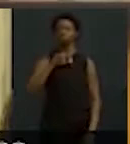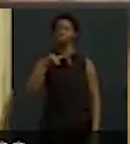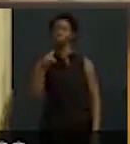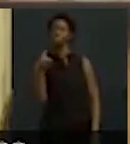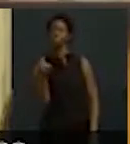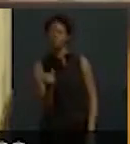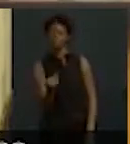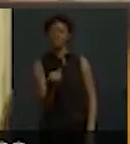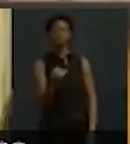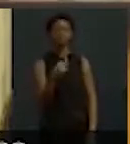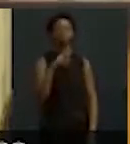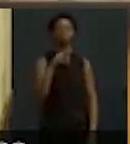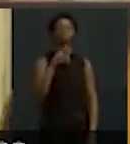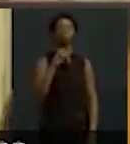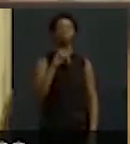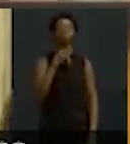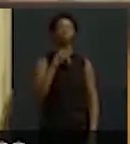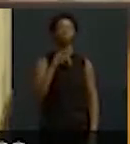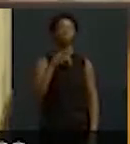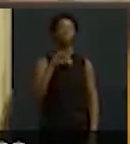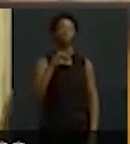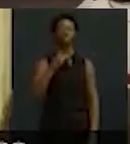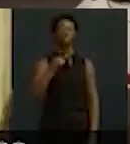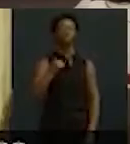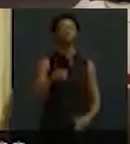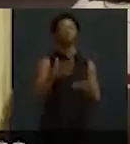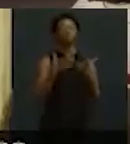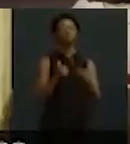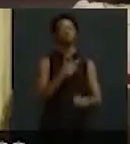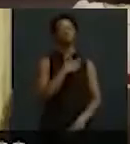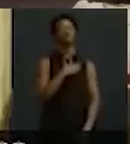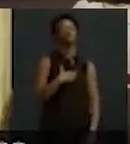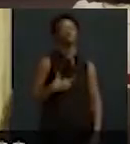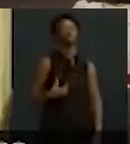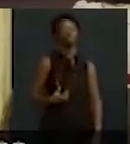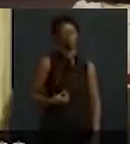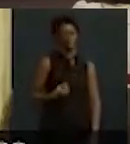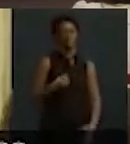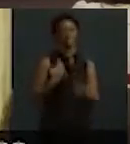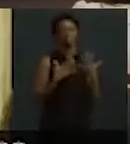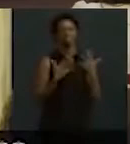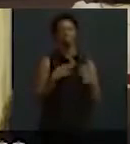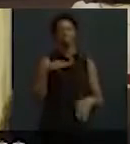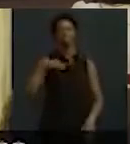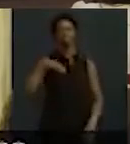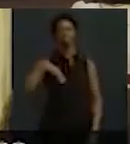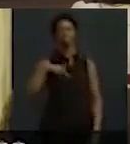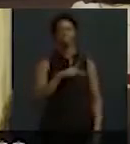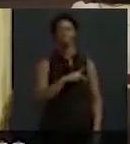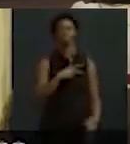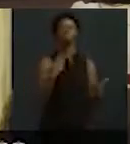Nascimento, para receber o colar do mérito do Ministério Público.